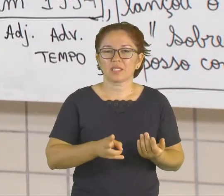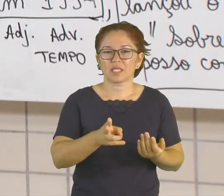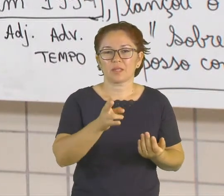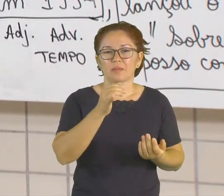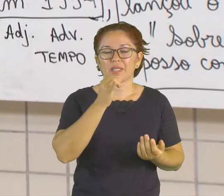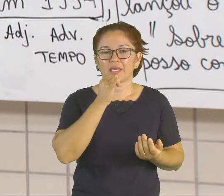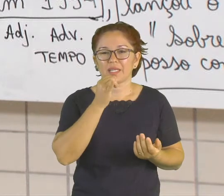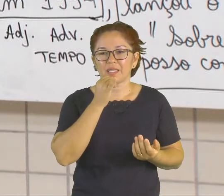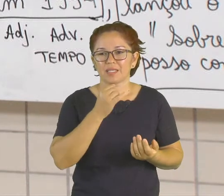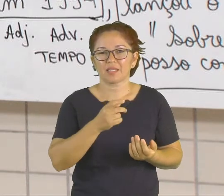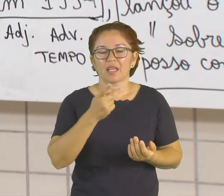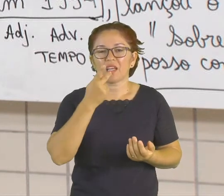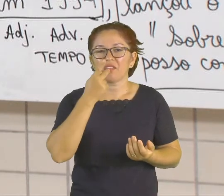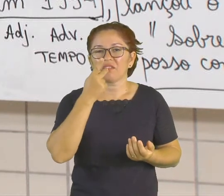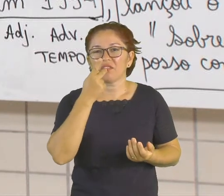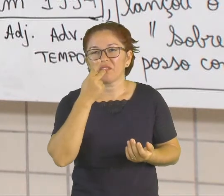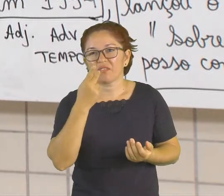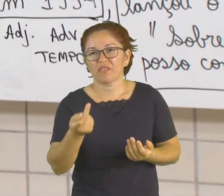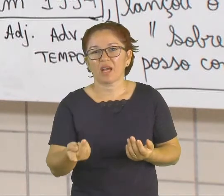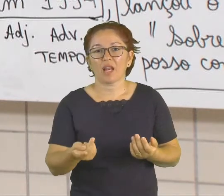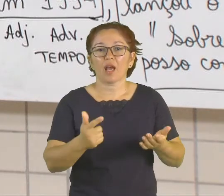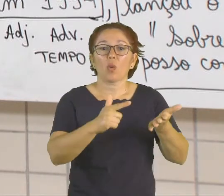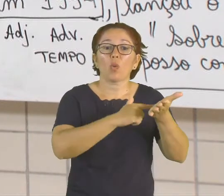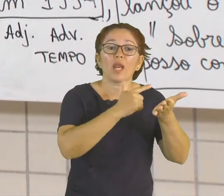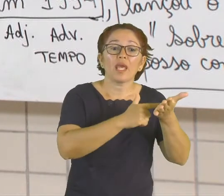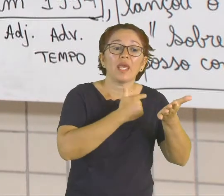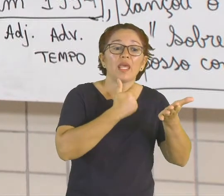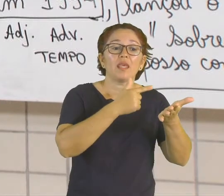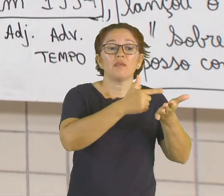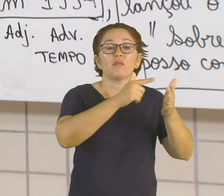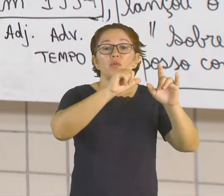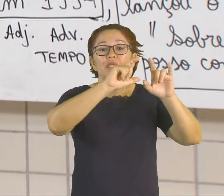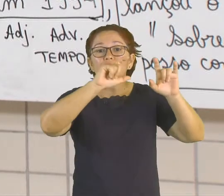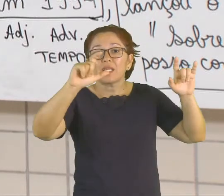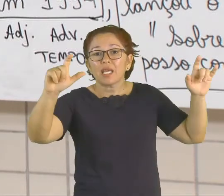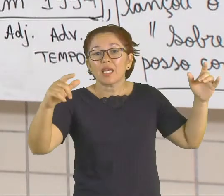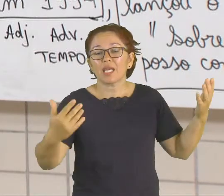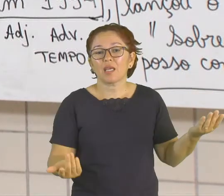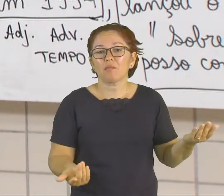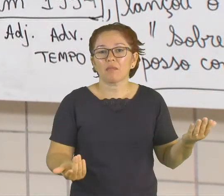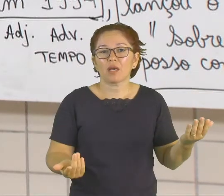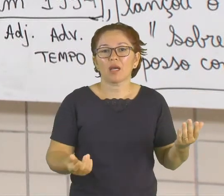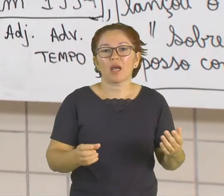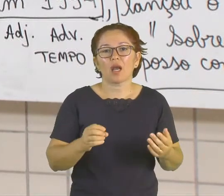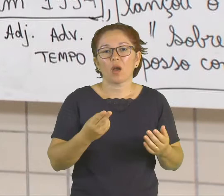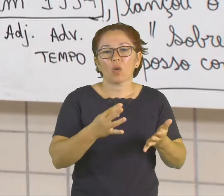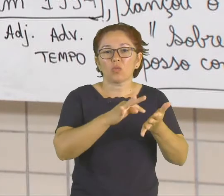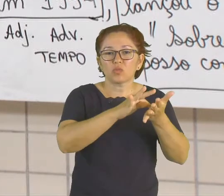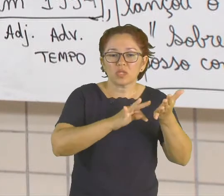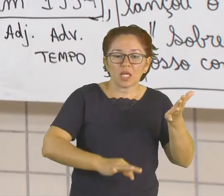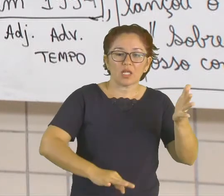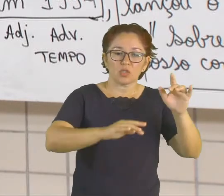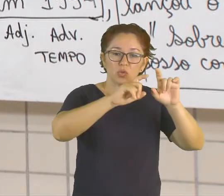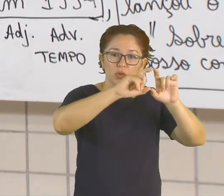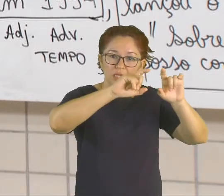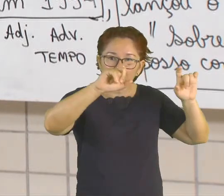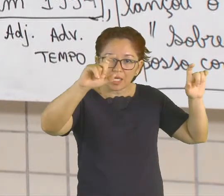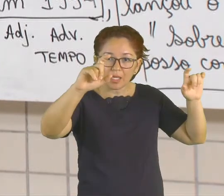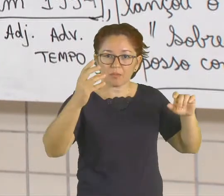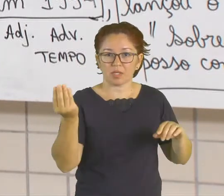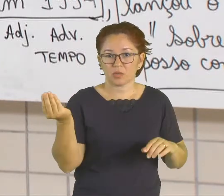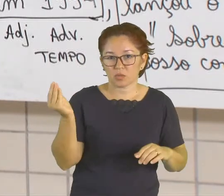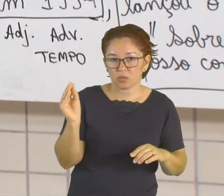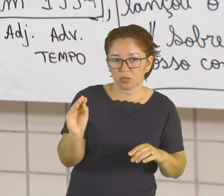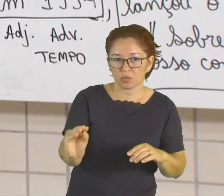nome, o título de algum livro, de algum texto, né? Pode ser até um texto. Por exemplo,